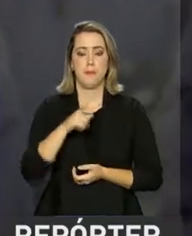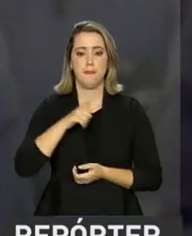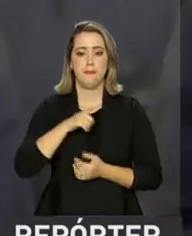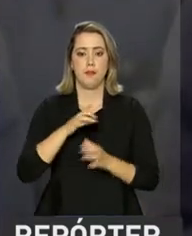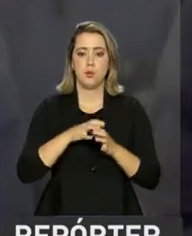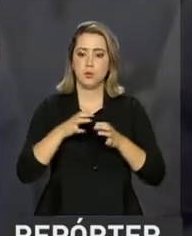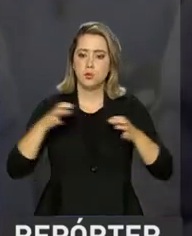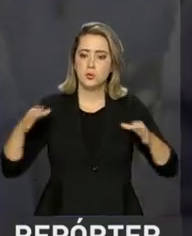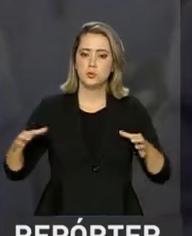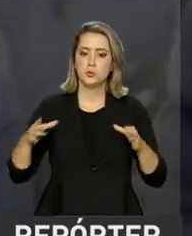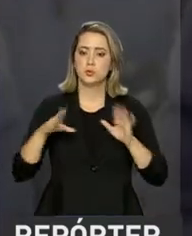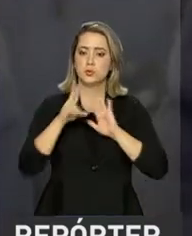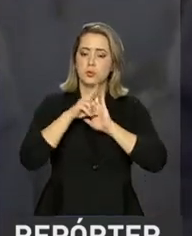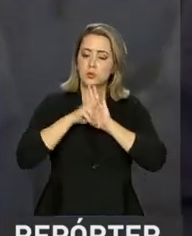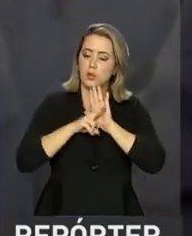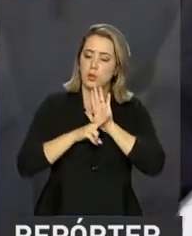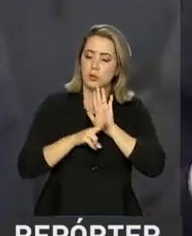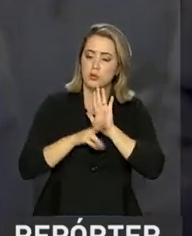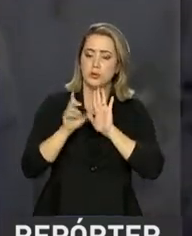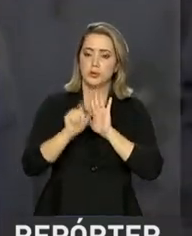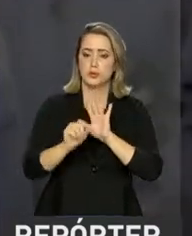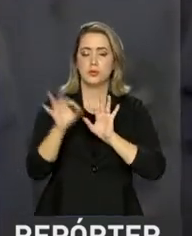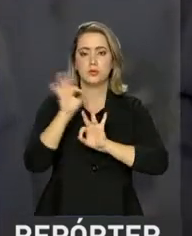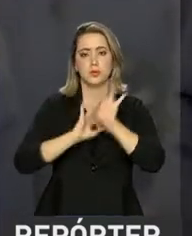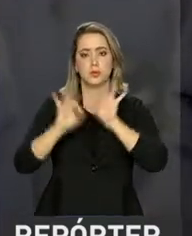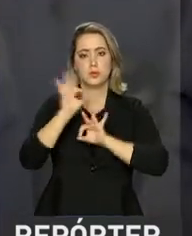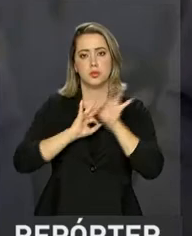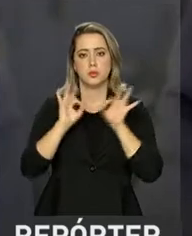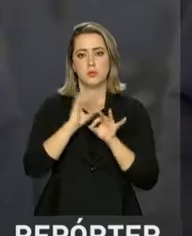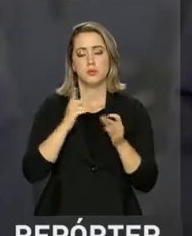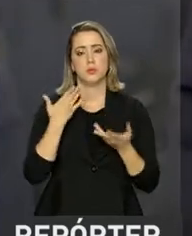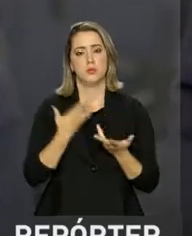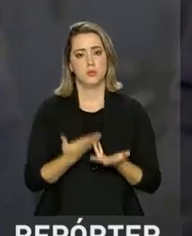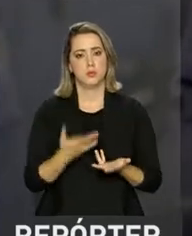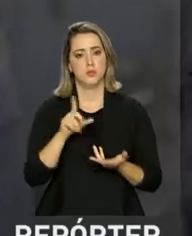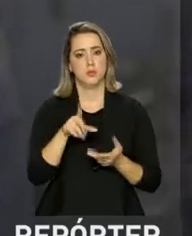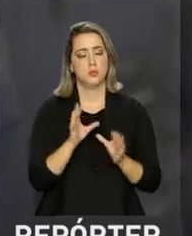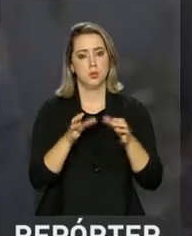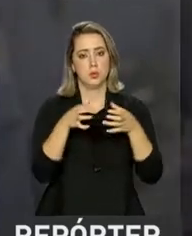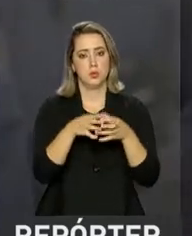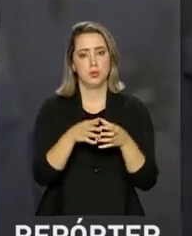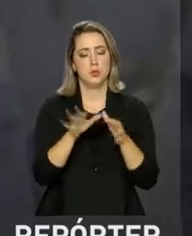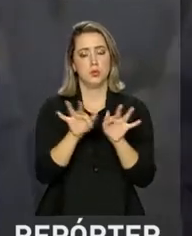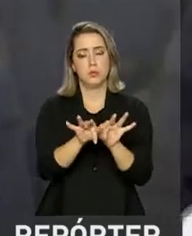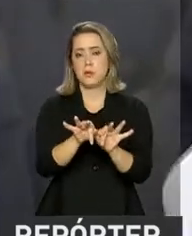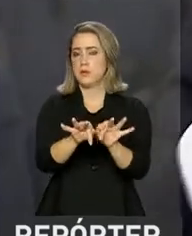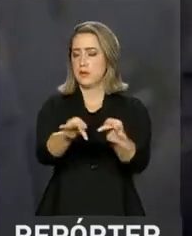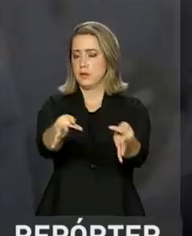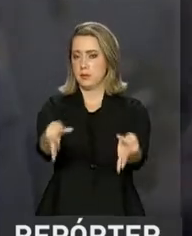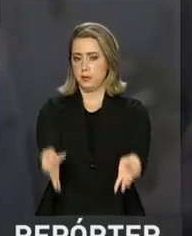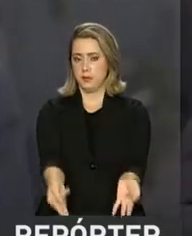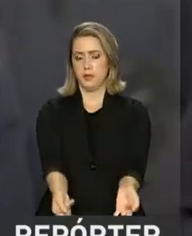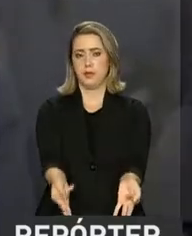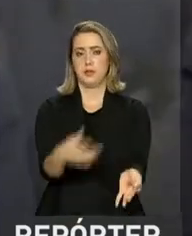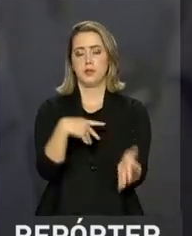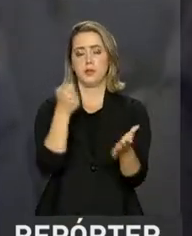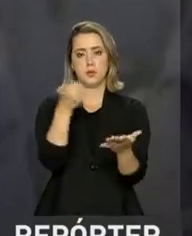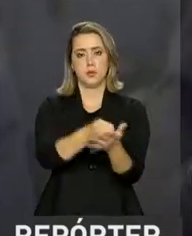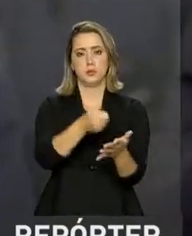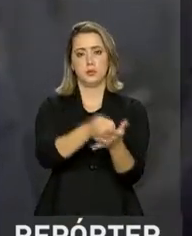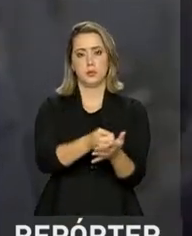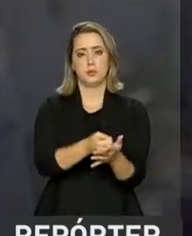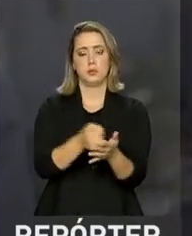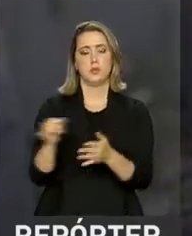lista de medidas que estão sendo tomadas na área de deus por o crat zação do pagamento de